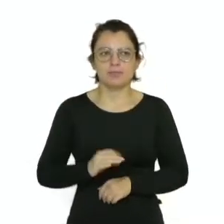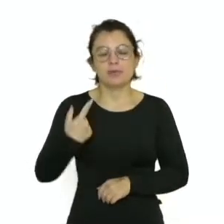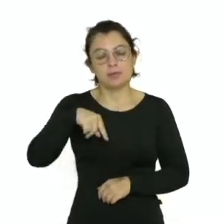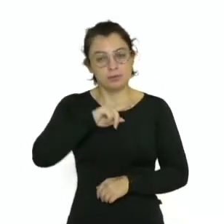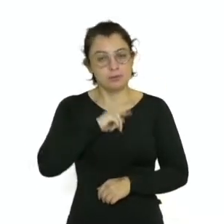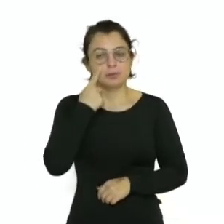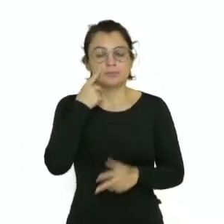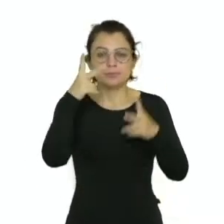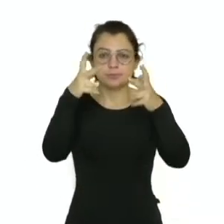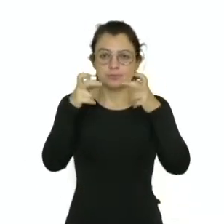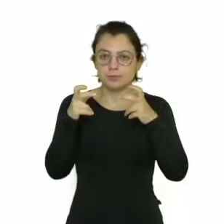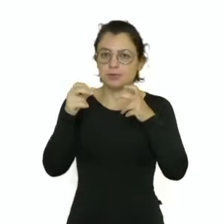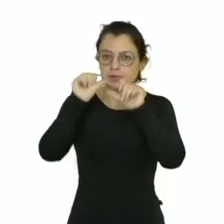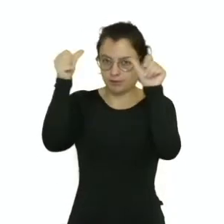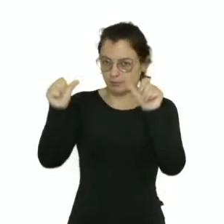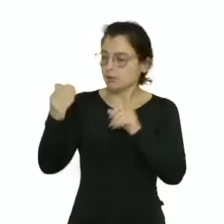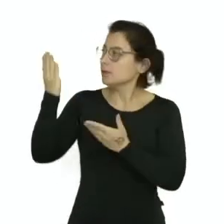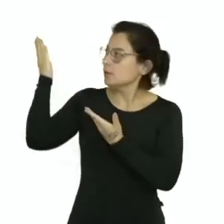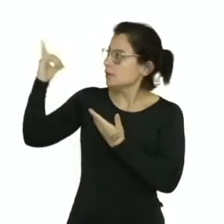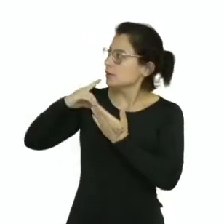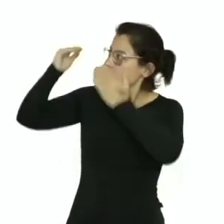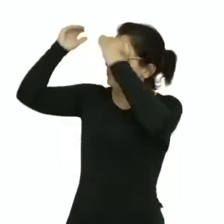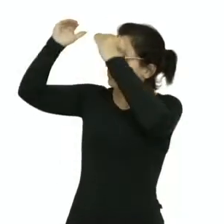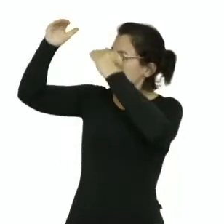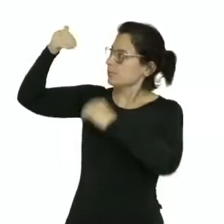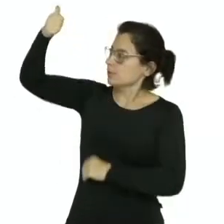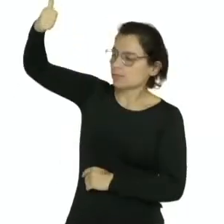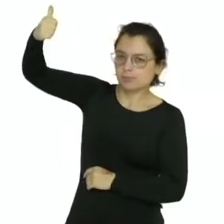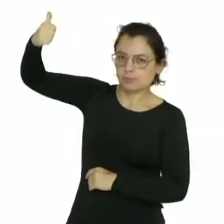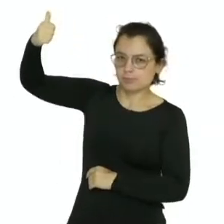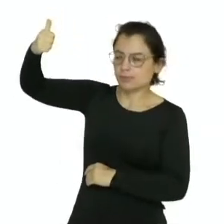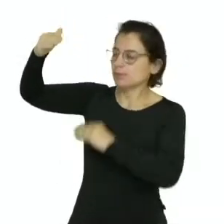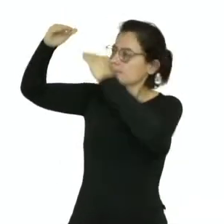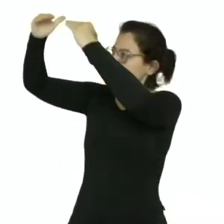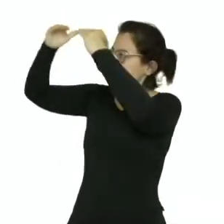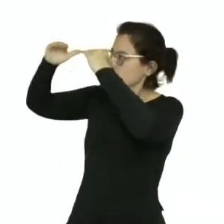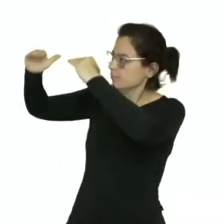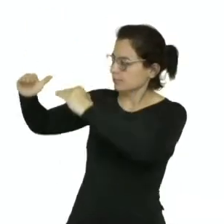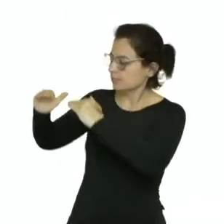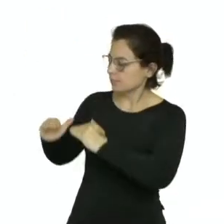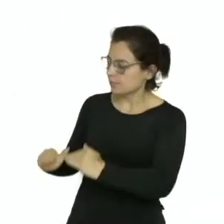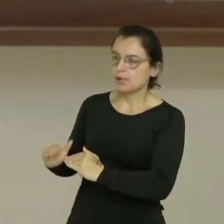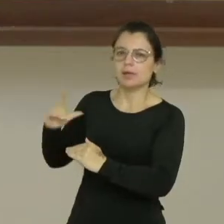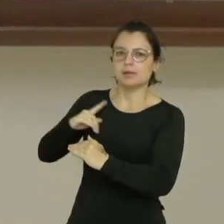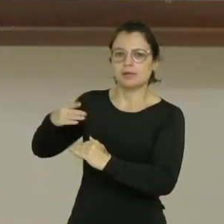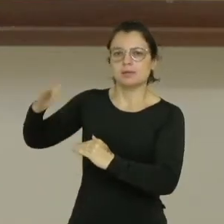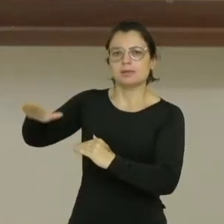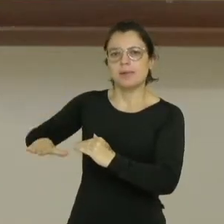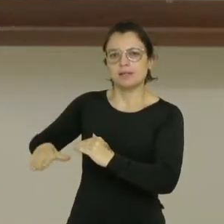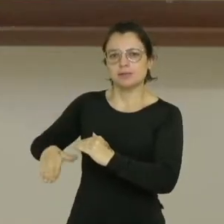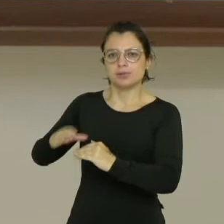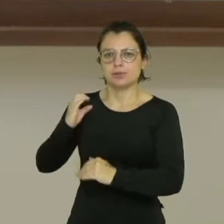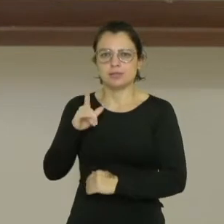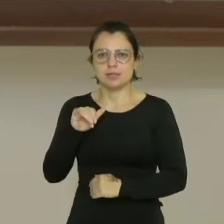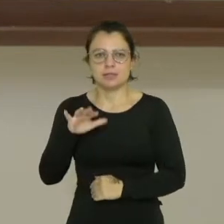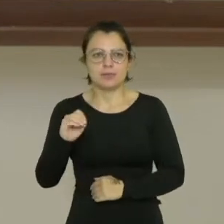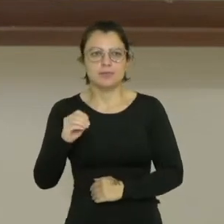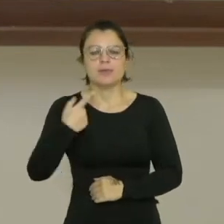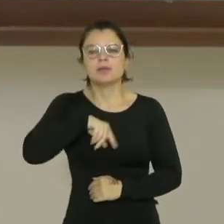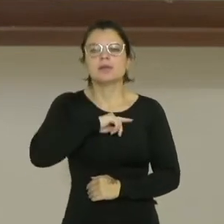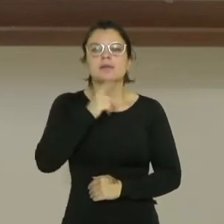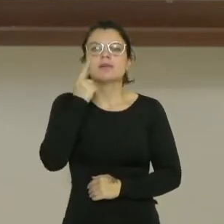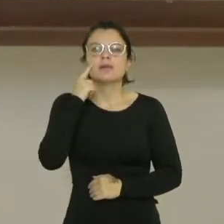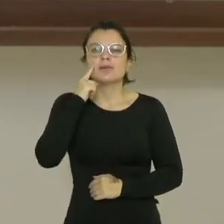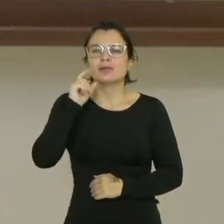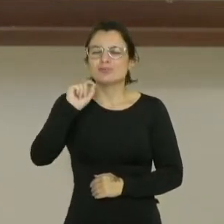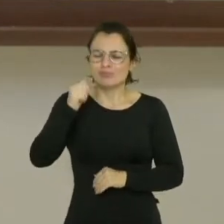interessante observar que nessa hierarquia existia o alto clero e o baixo clero. É importante lembrar que o alto clero tinha